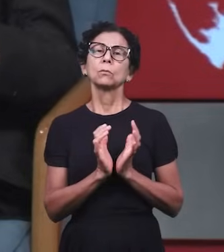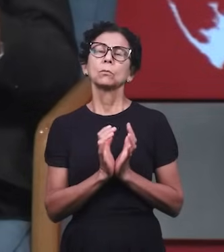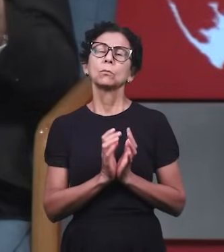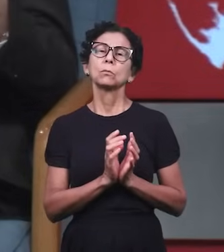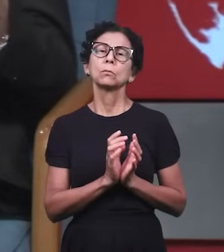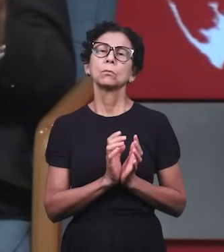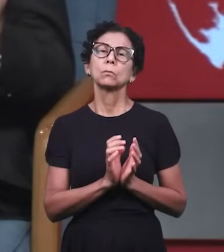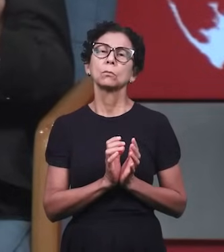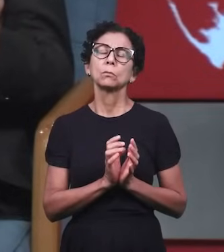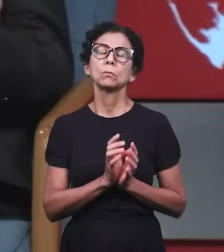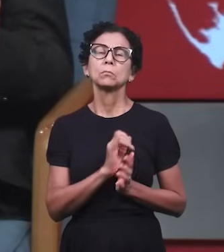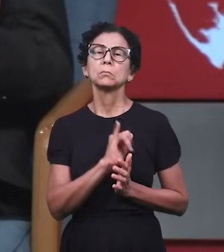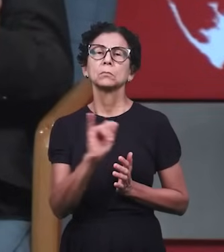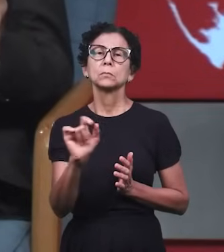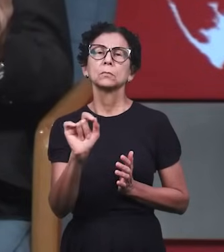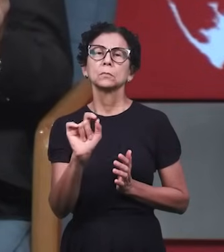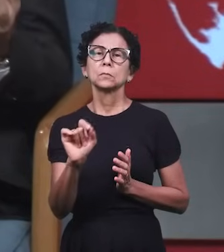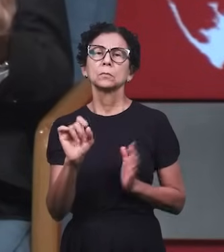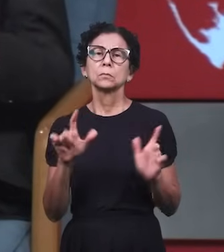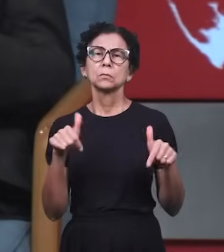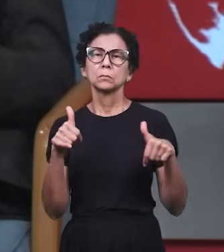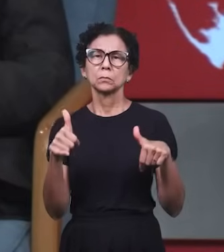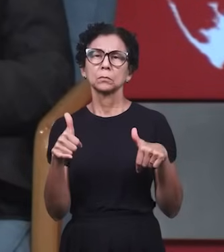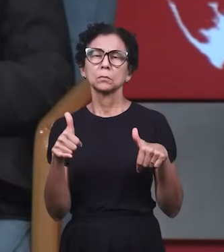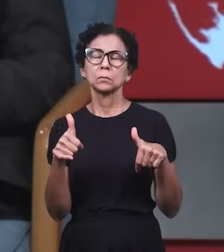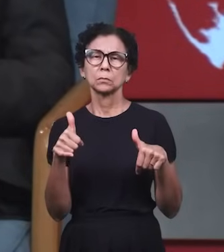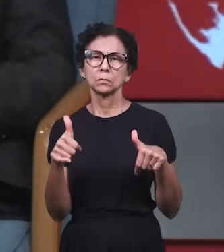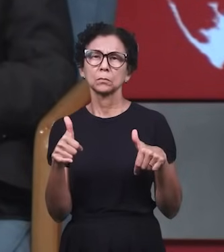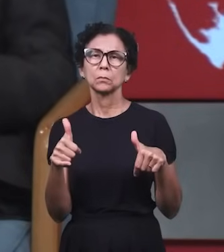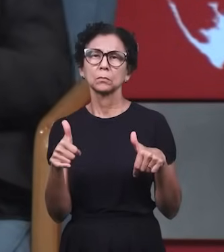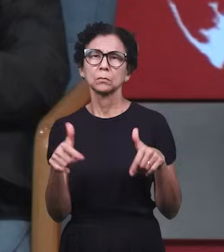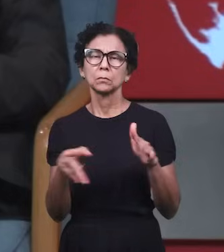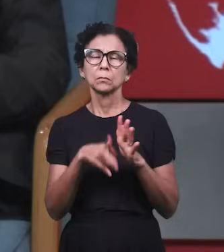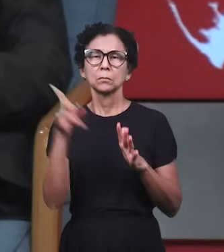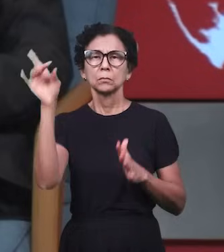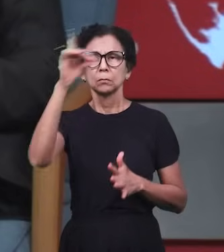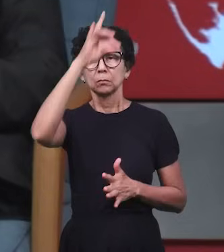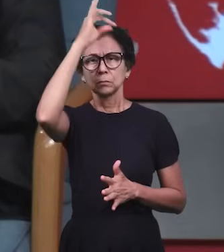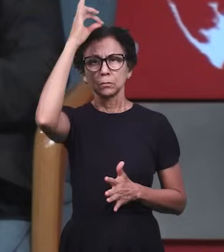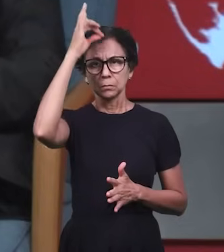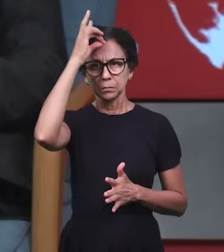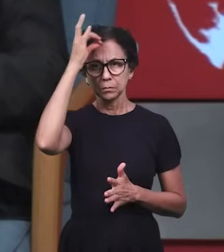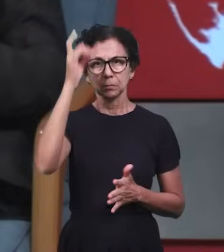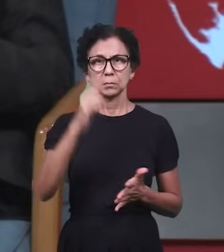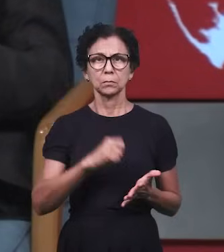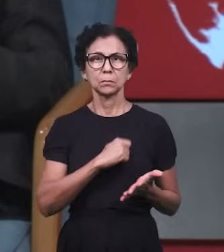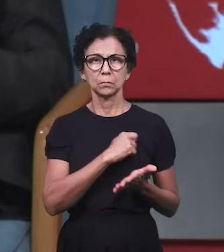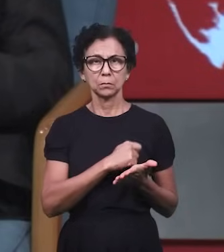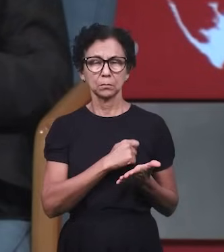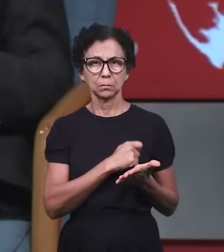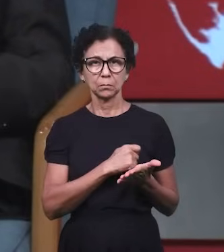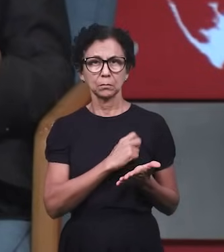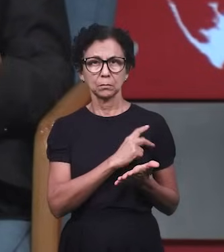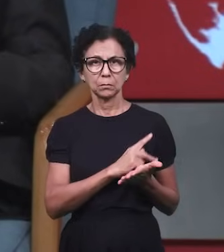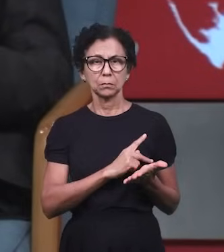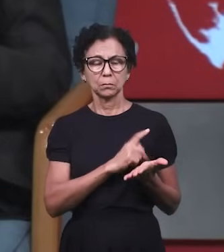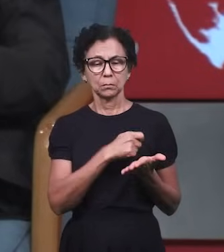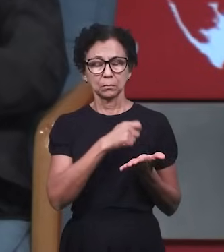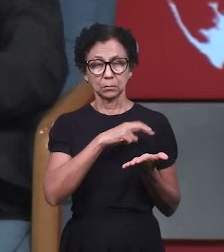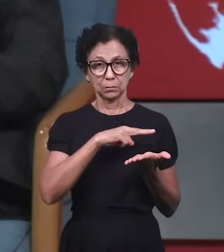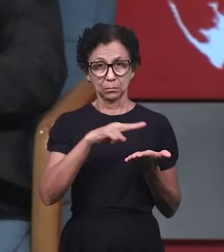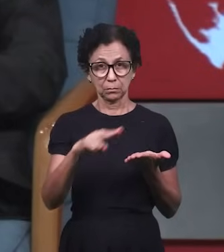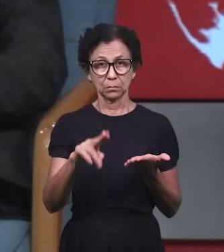que essa manifestação do Espírito Santo descrita por Paulo aconteceu apenas no